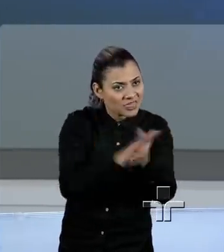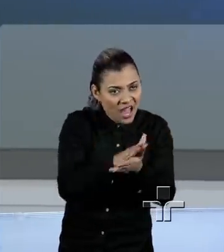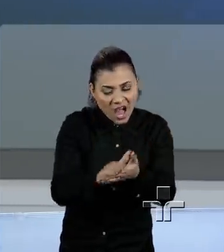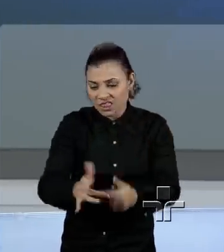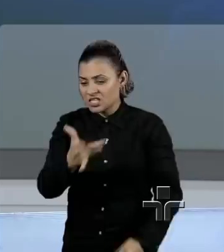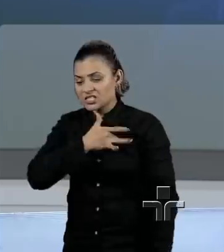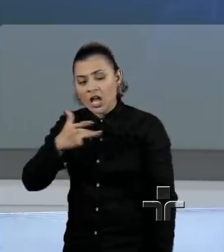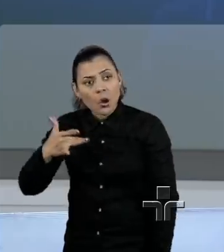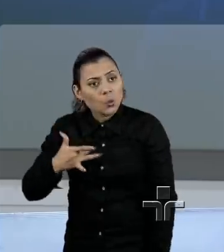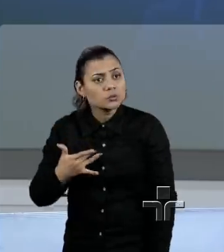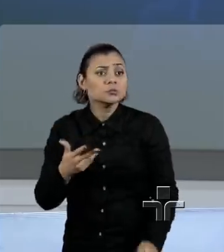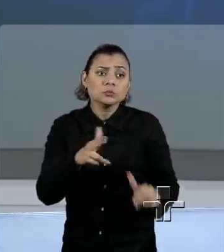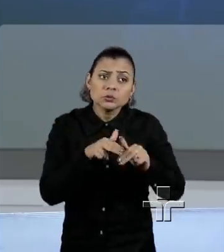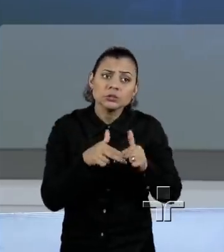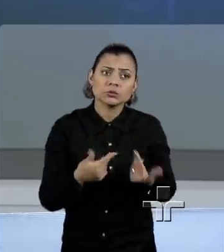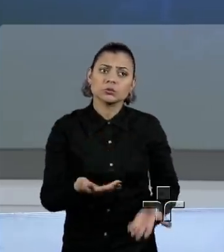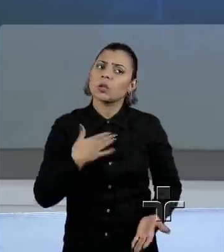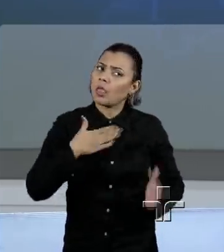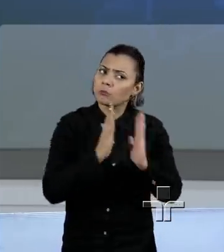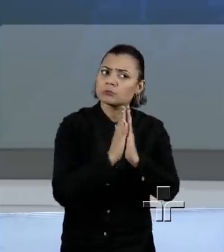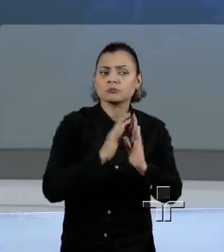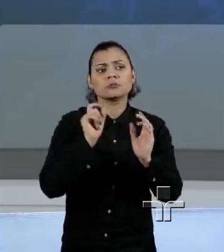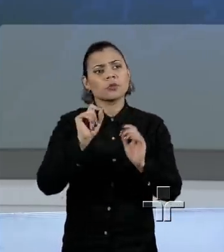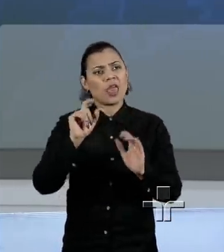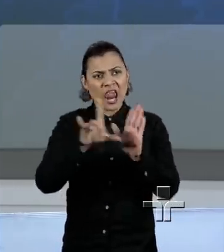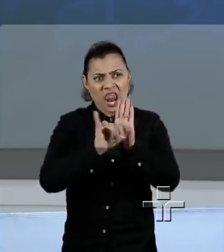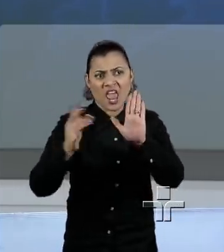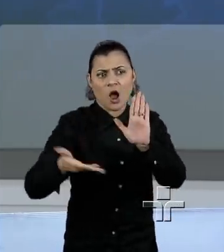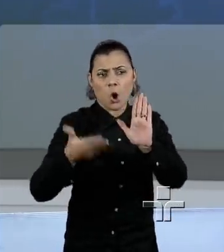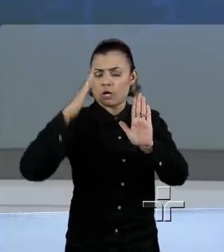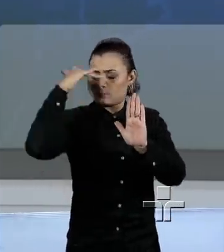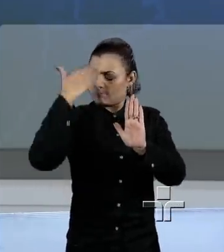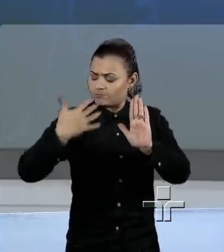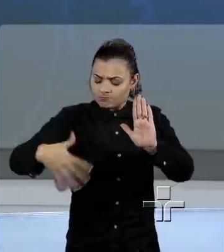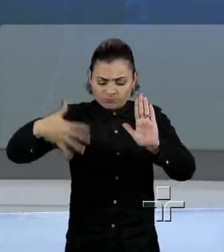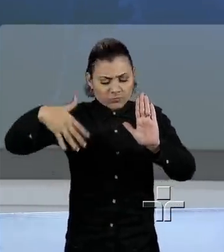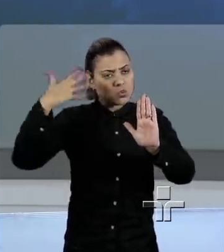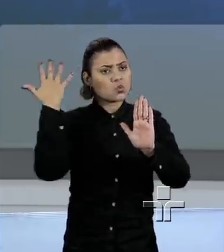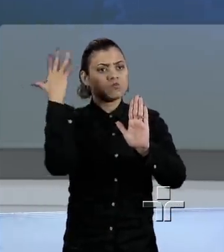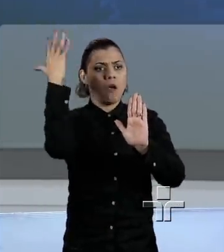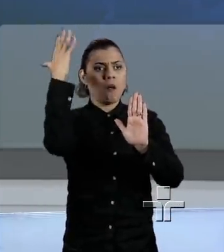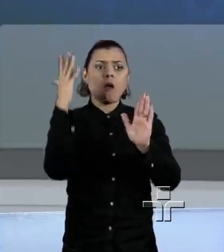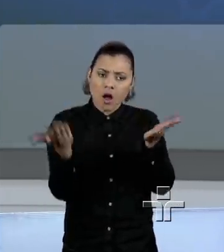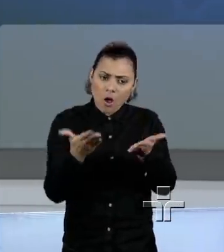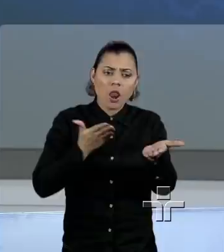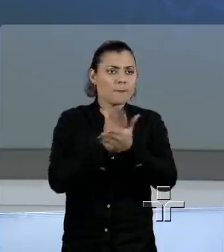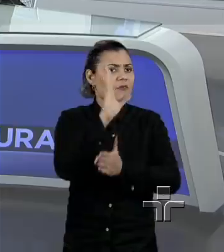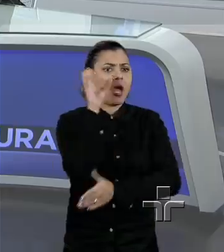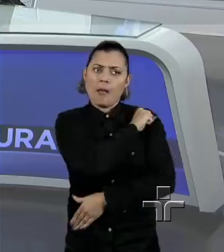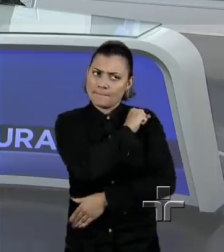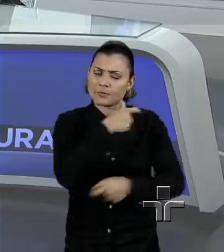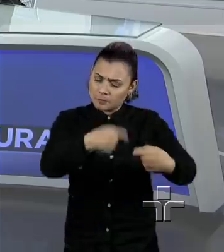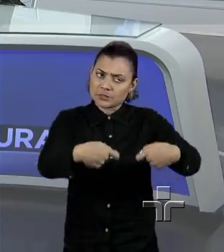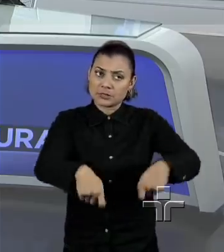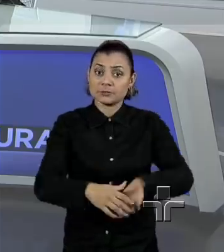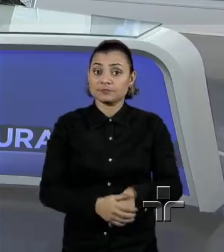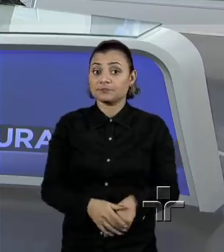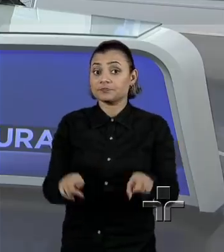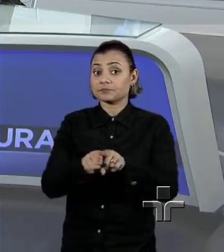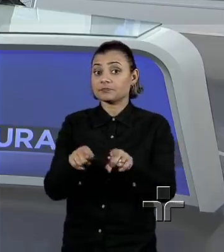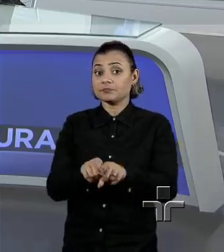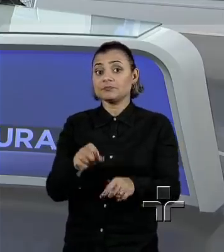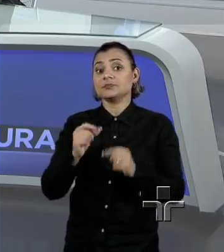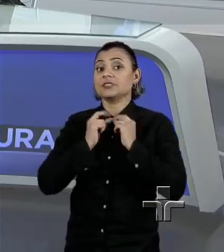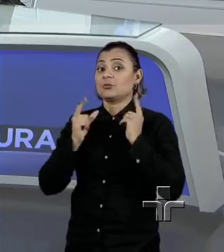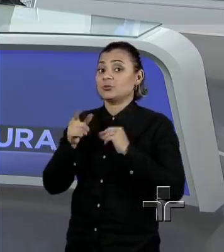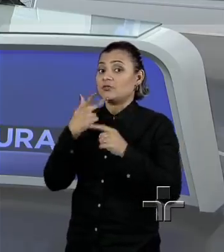pessoas. Então, eu saldo essa legislação como uma das coisas mais importantes a serem aprovadas hoje. A questão do lixão foi criticada pelo Saldiva aqui nos